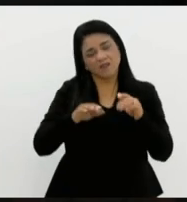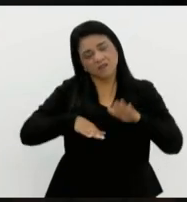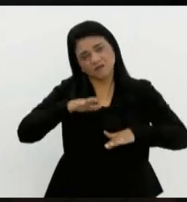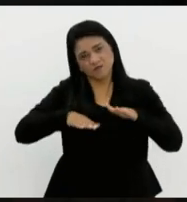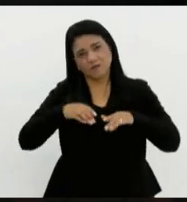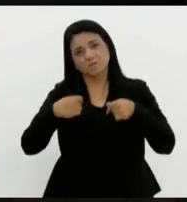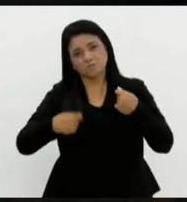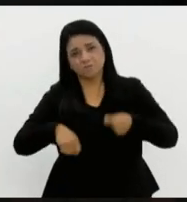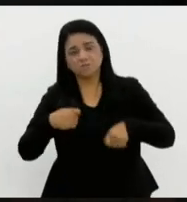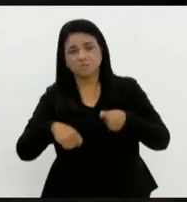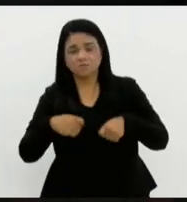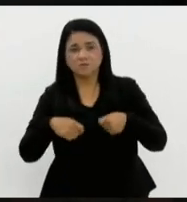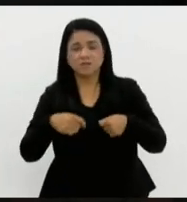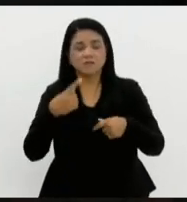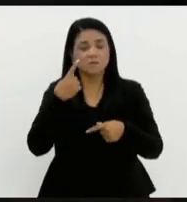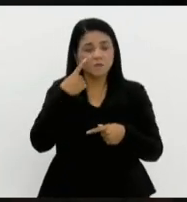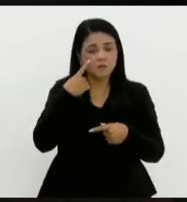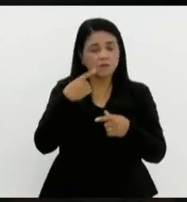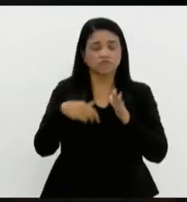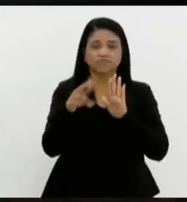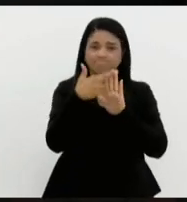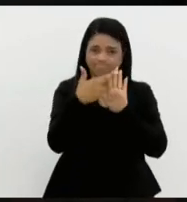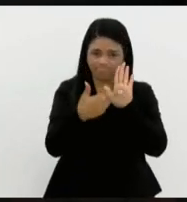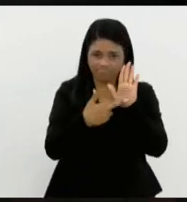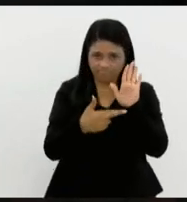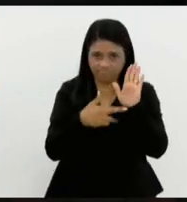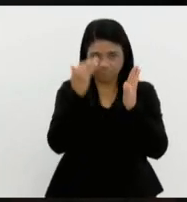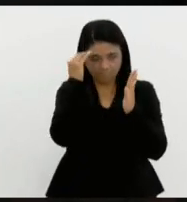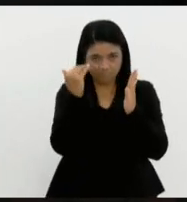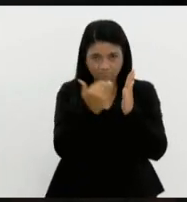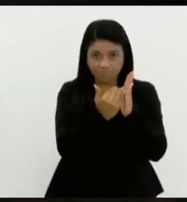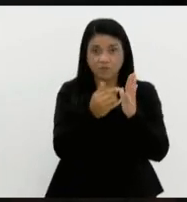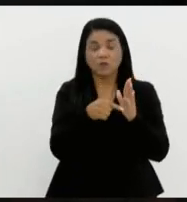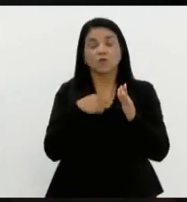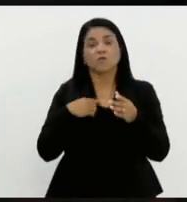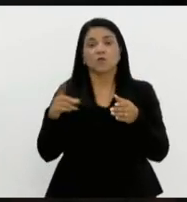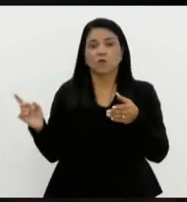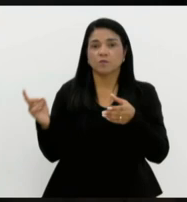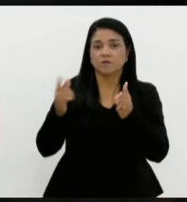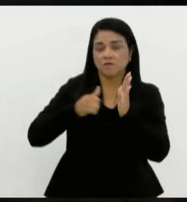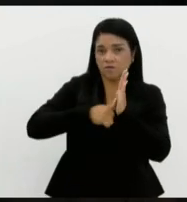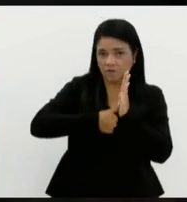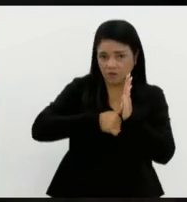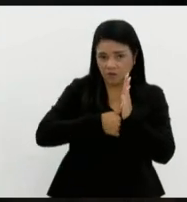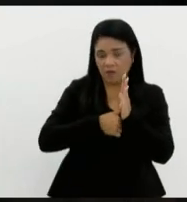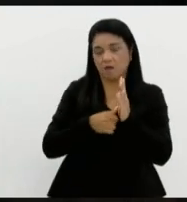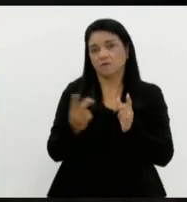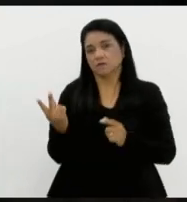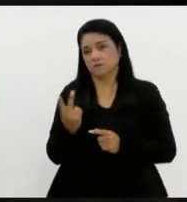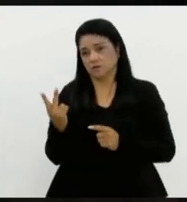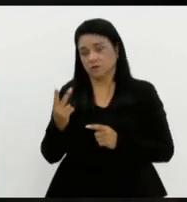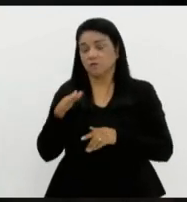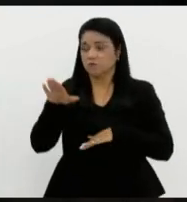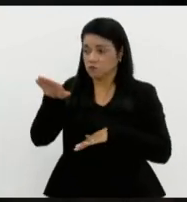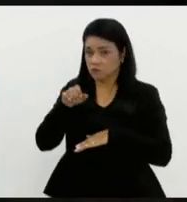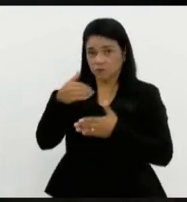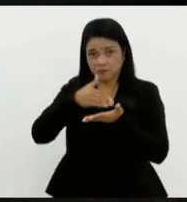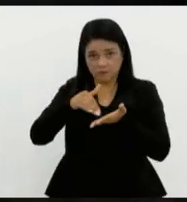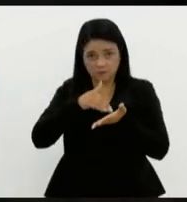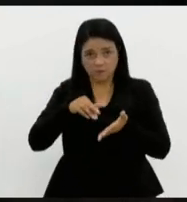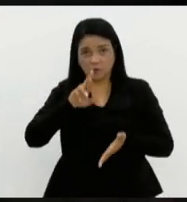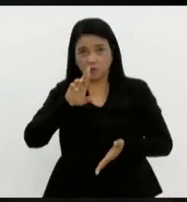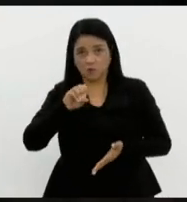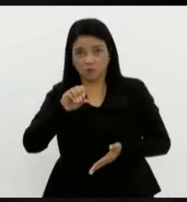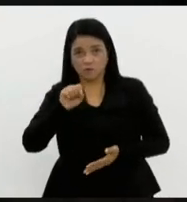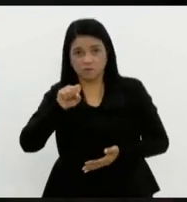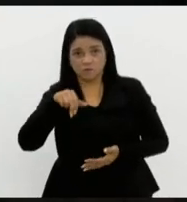se abster ao que está no regimento. Mas vou me filiar a vossas excelências, ótimo, vou chamar a secretária aqui. Bacana.